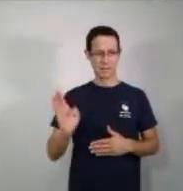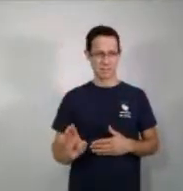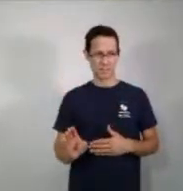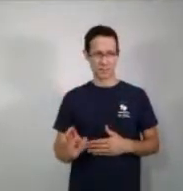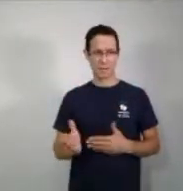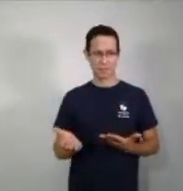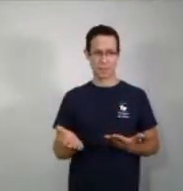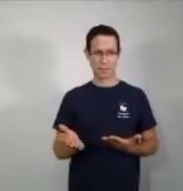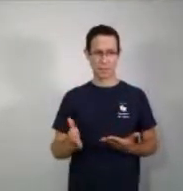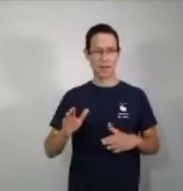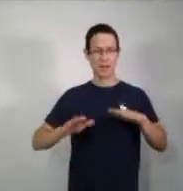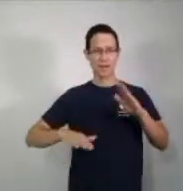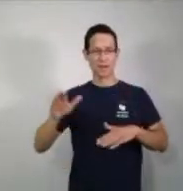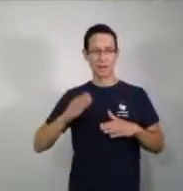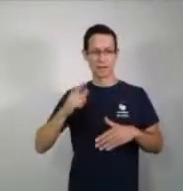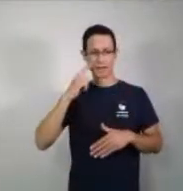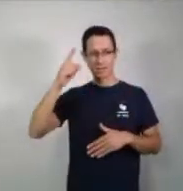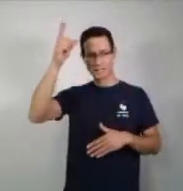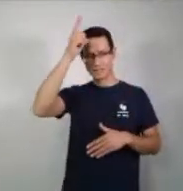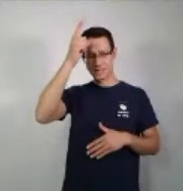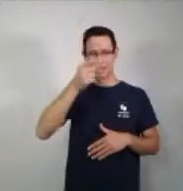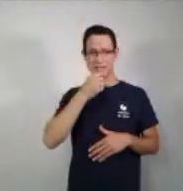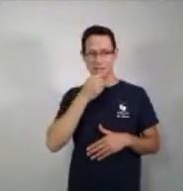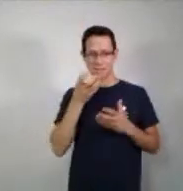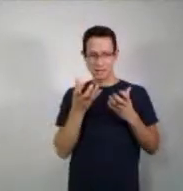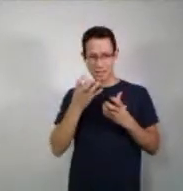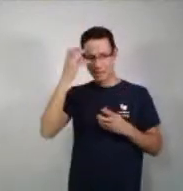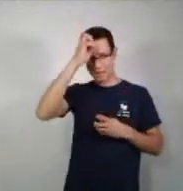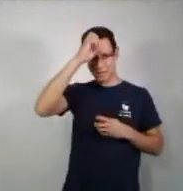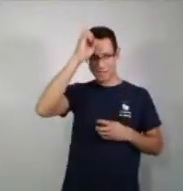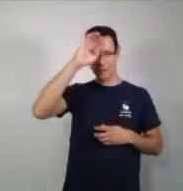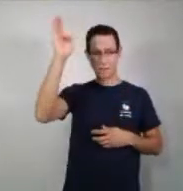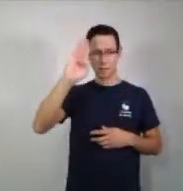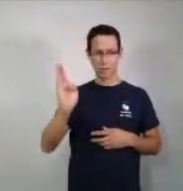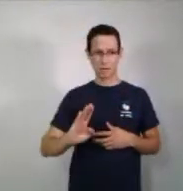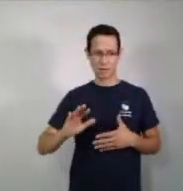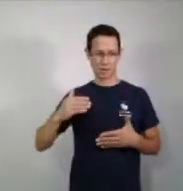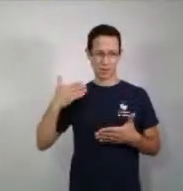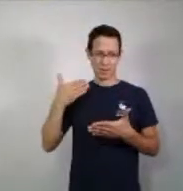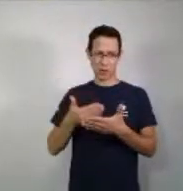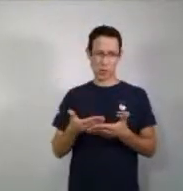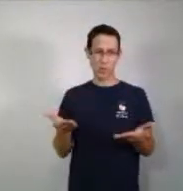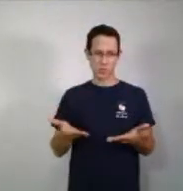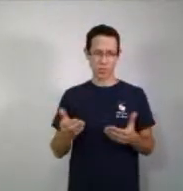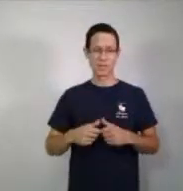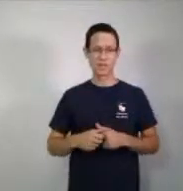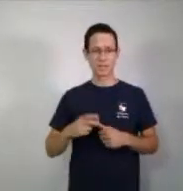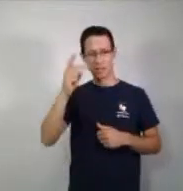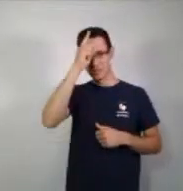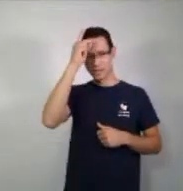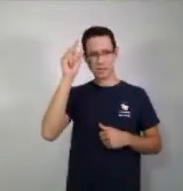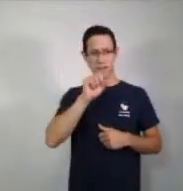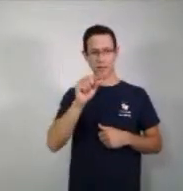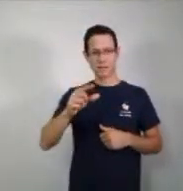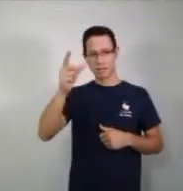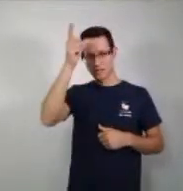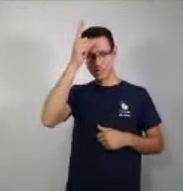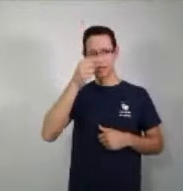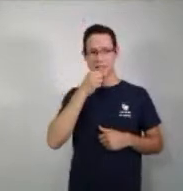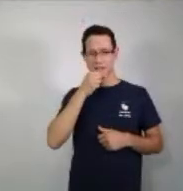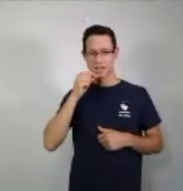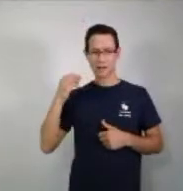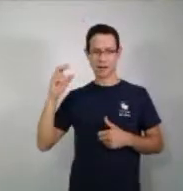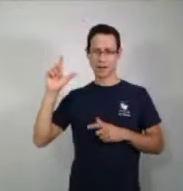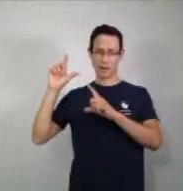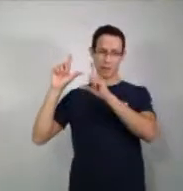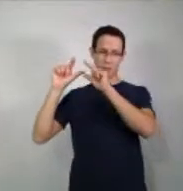sempre o estrangeiro, de fato, ele quer aprender o Brasil, na verdade, até hoje em dia, acho que tem muitos estrangeiros ao longo da história e